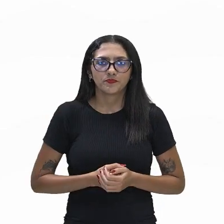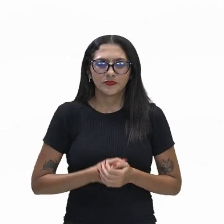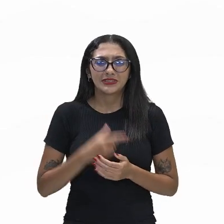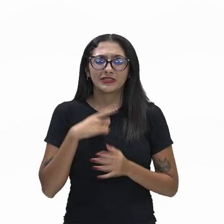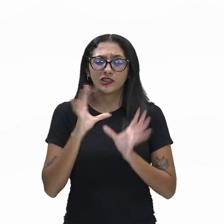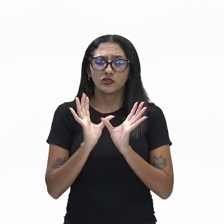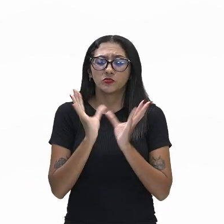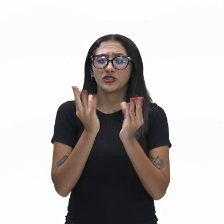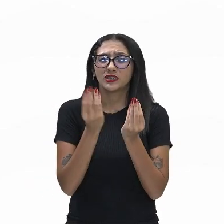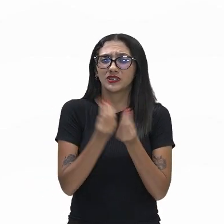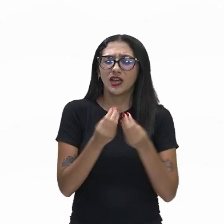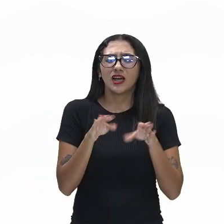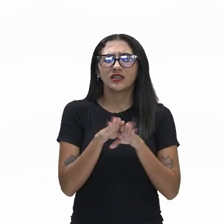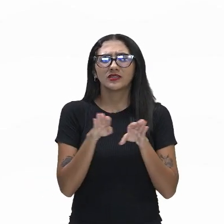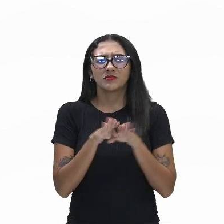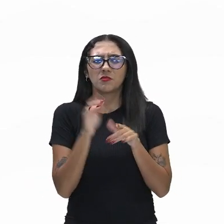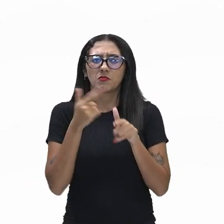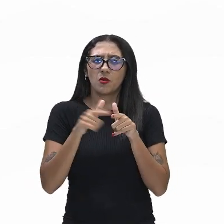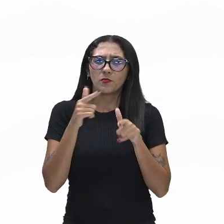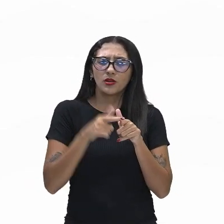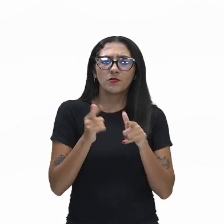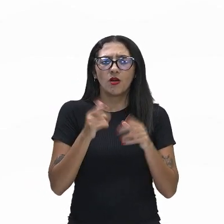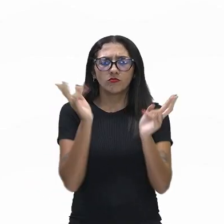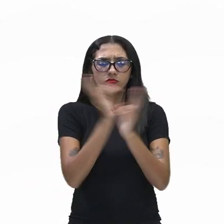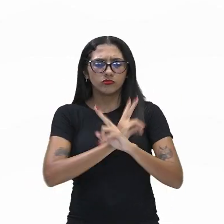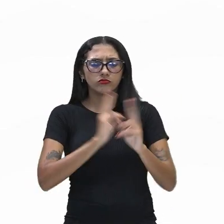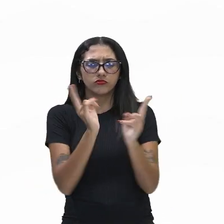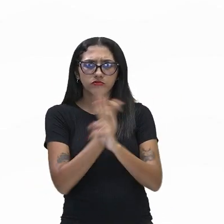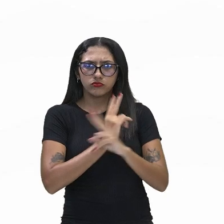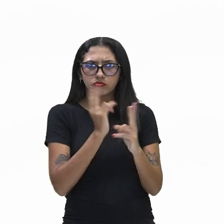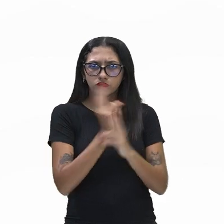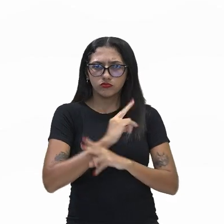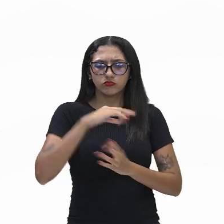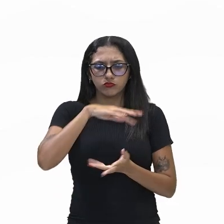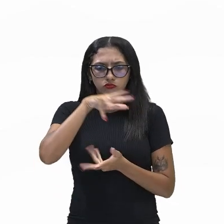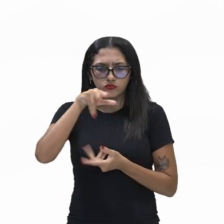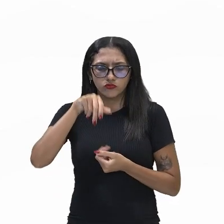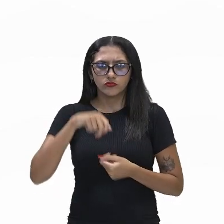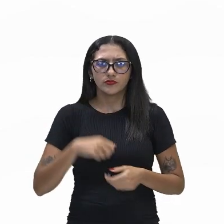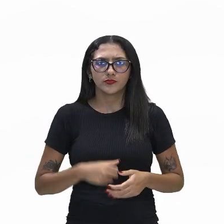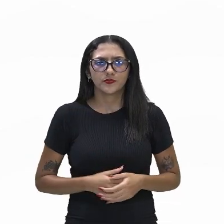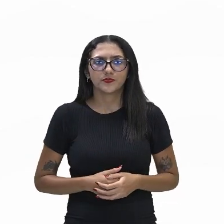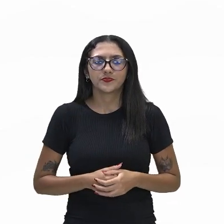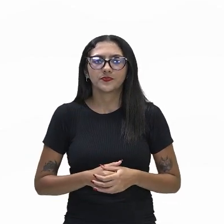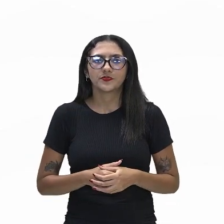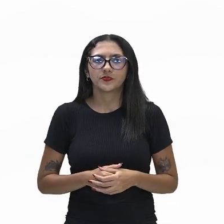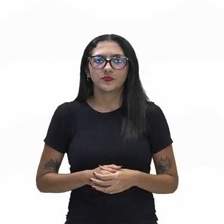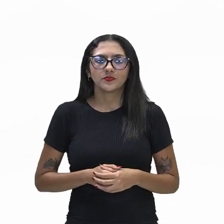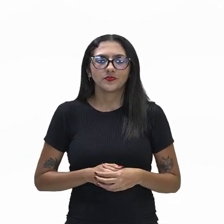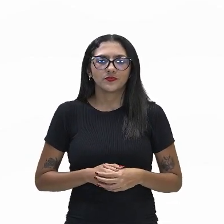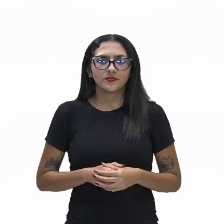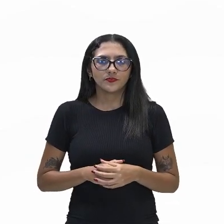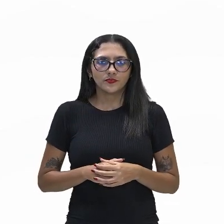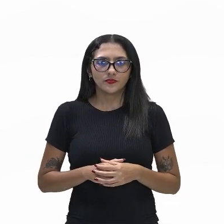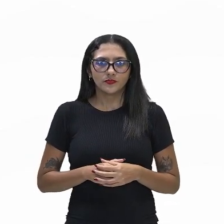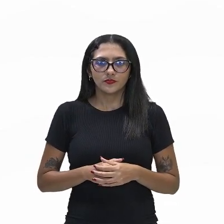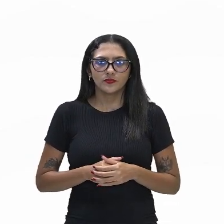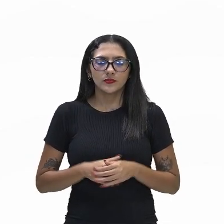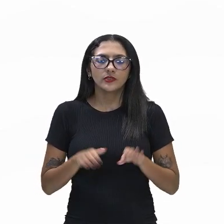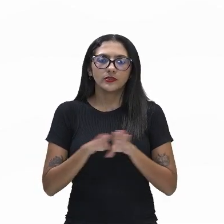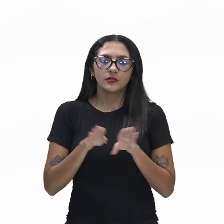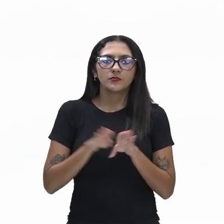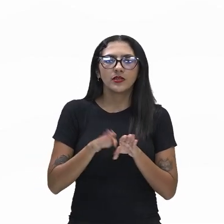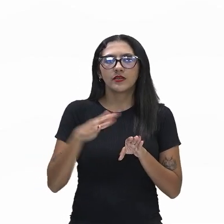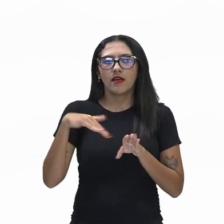e gases de efeito estufa na atmosfera terrestre, né? E também